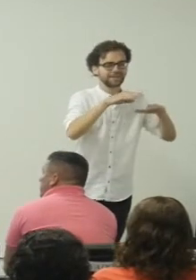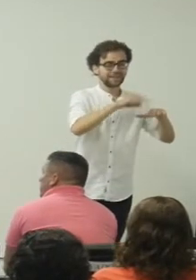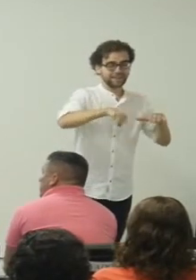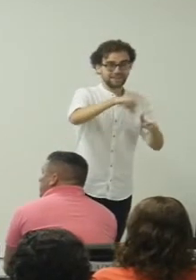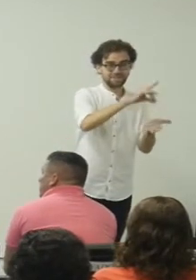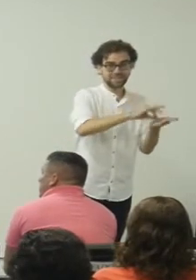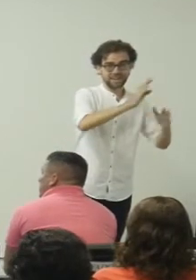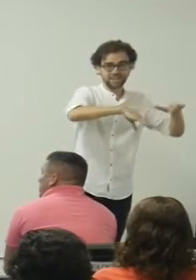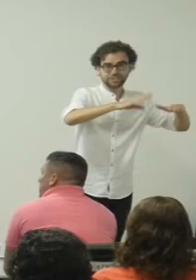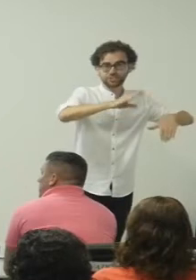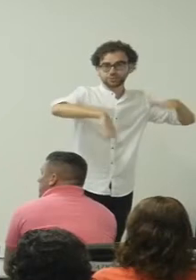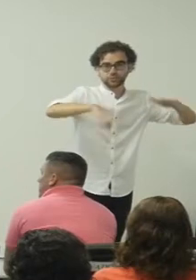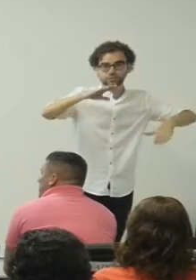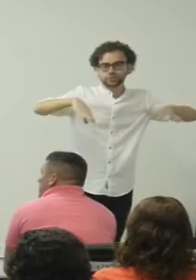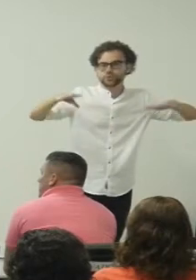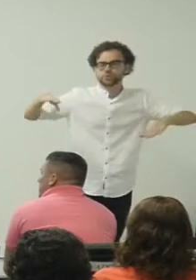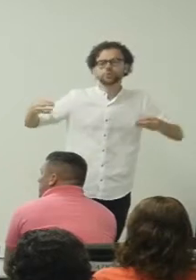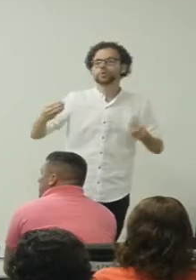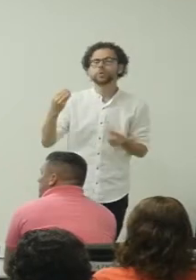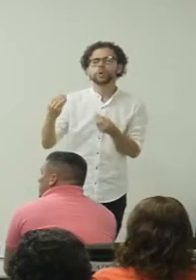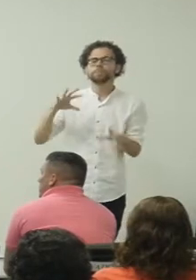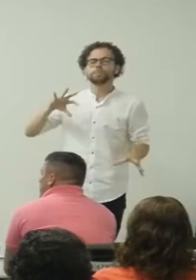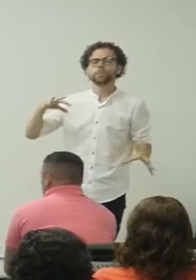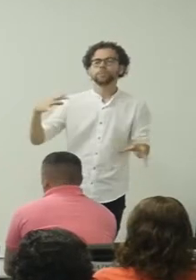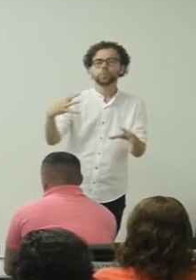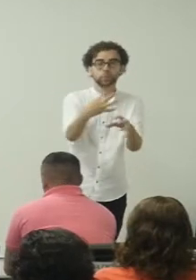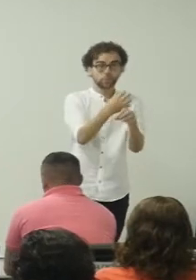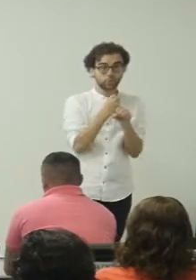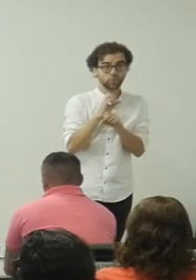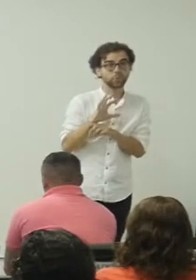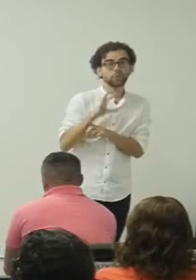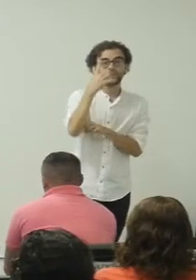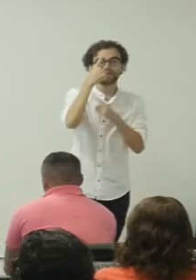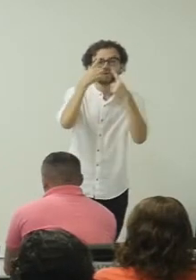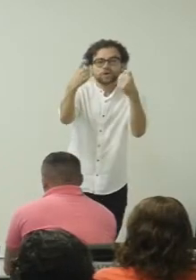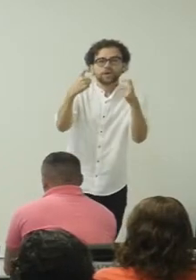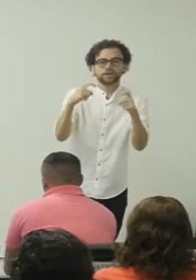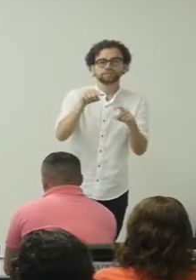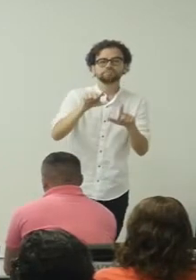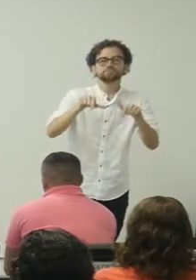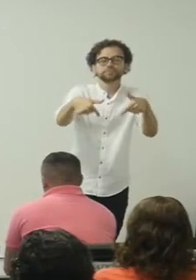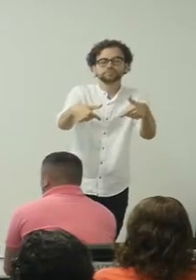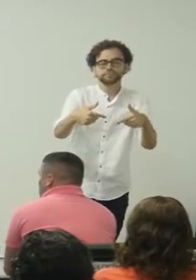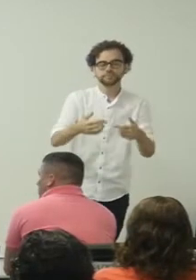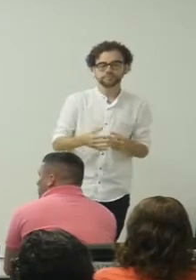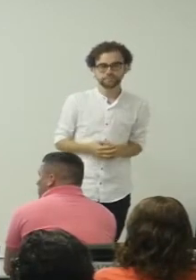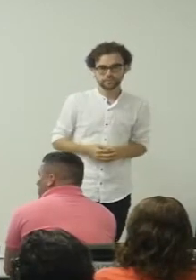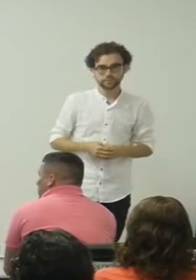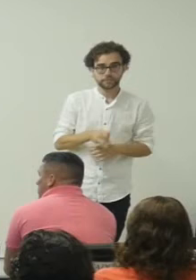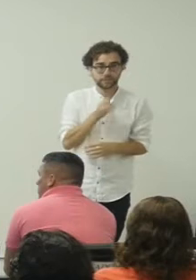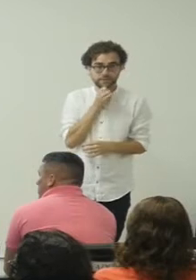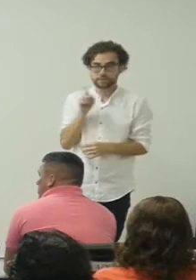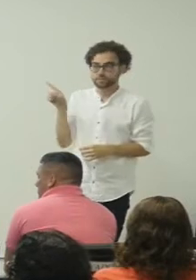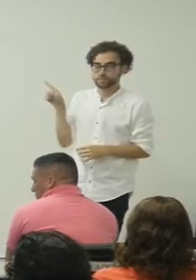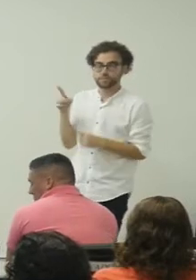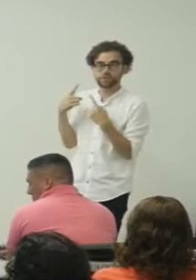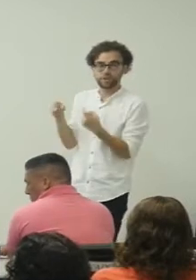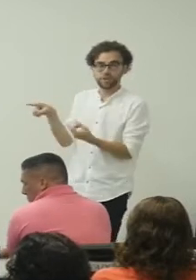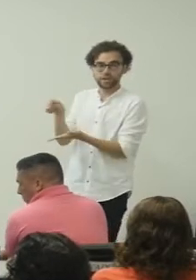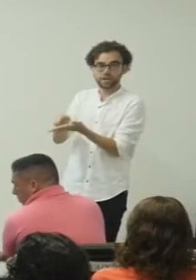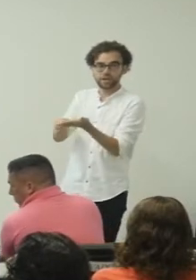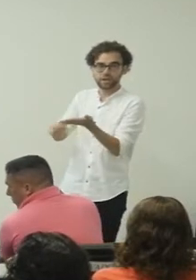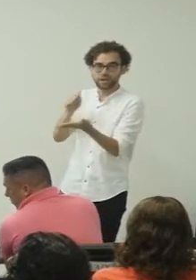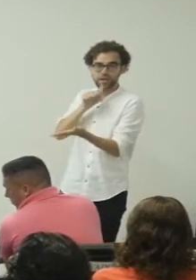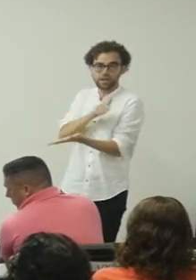desiguais? De que modo podemos medir os efeitos gerados por uma violência? Como essa violência aqui que a aluna